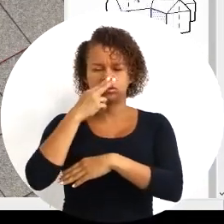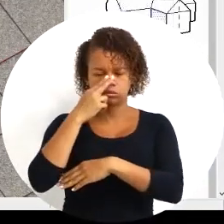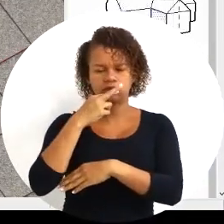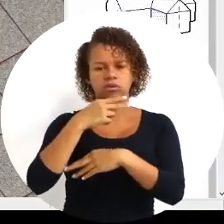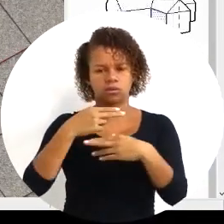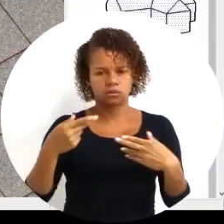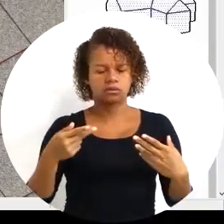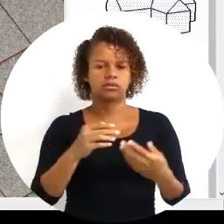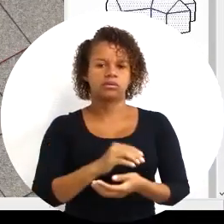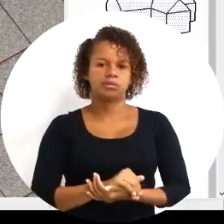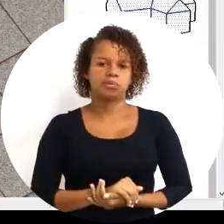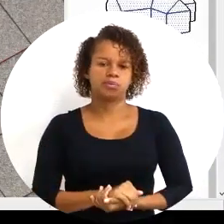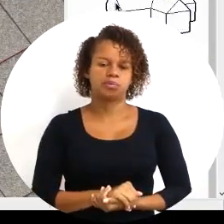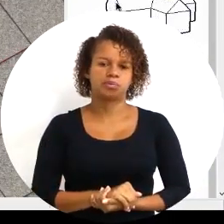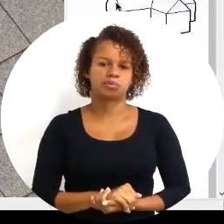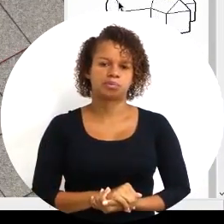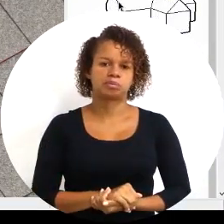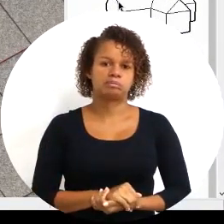o mesmo procedimento.